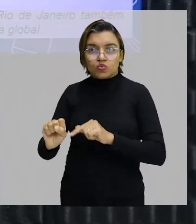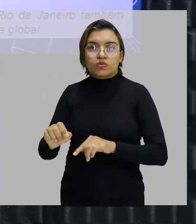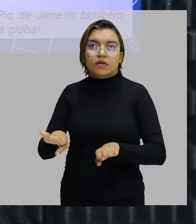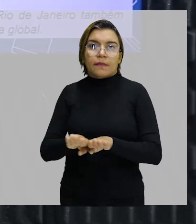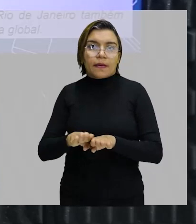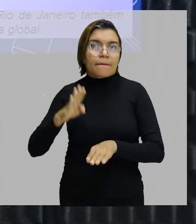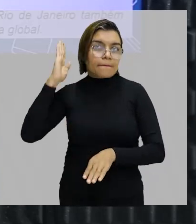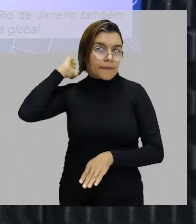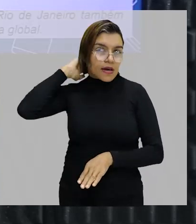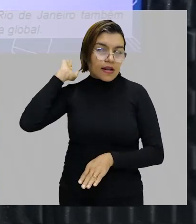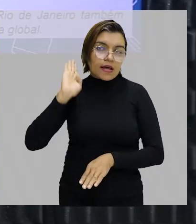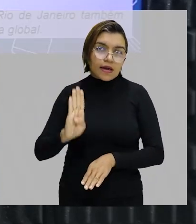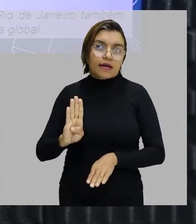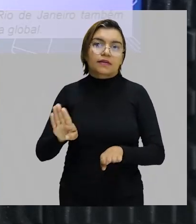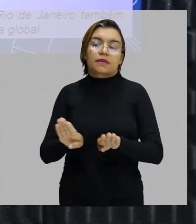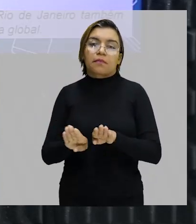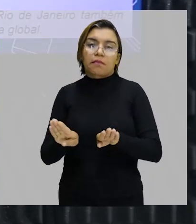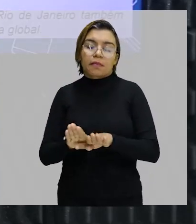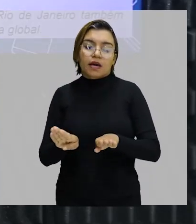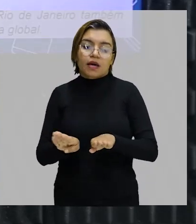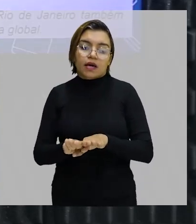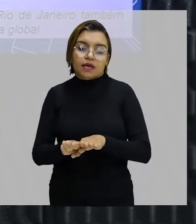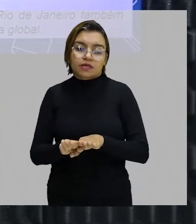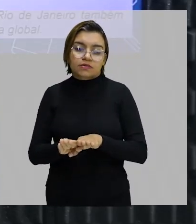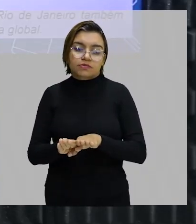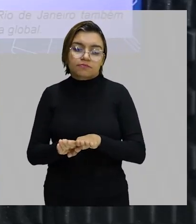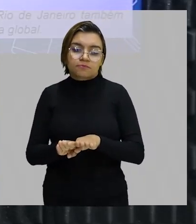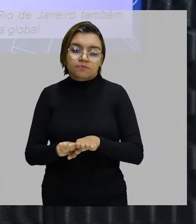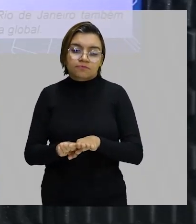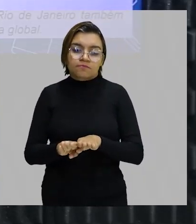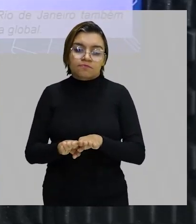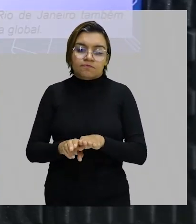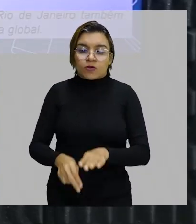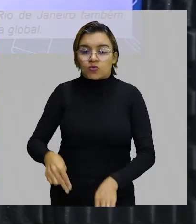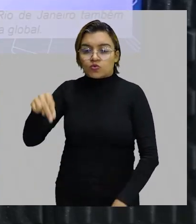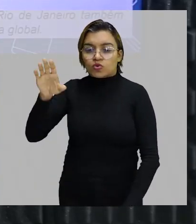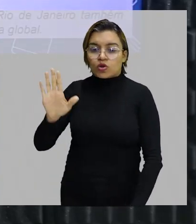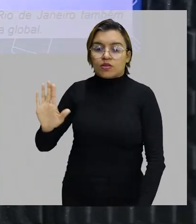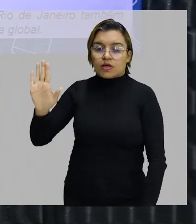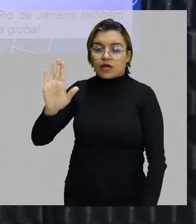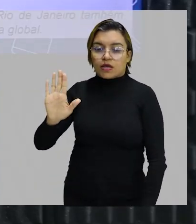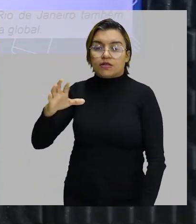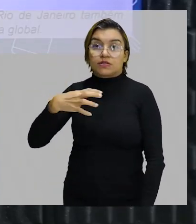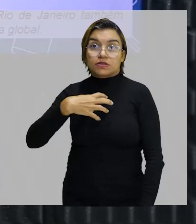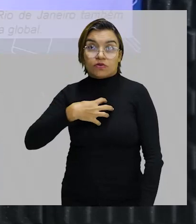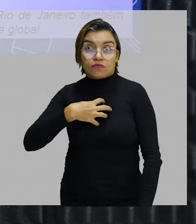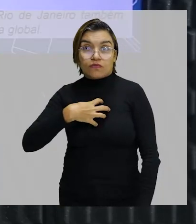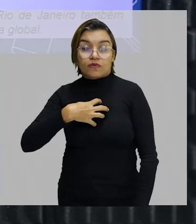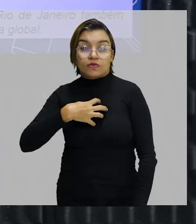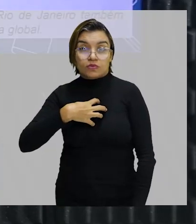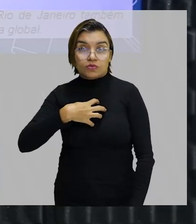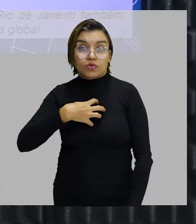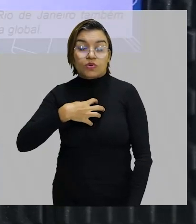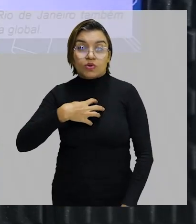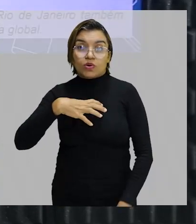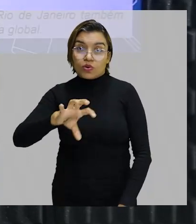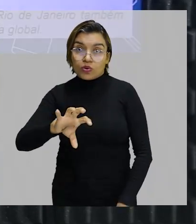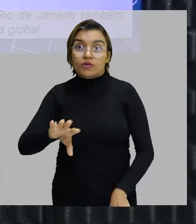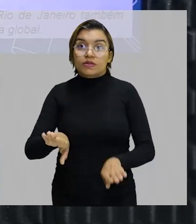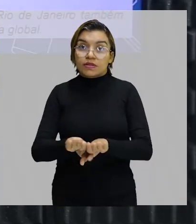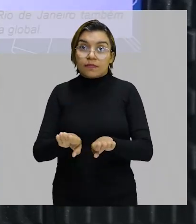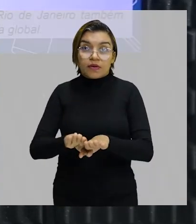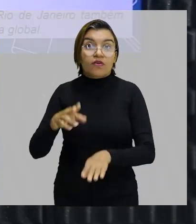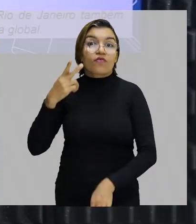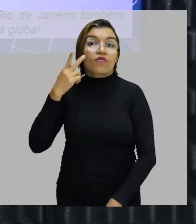norte. Aqui no Nordeste nós temos duas cidades que têm uma grande atratividade e influência, que é Salvador e Fortaleza. Né? São duas cidades aí de